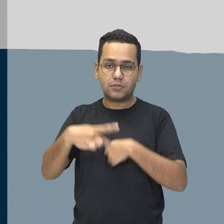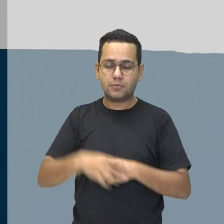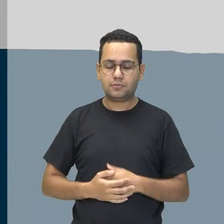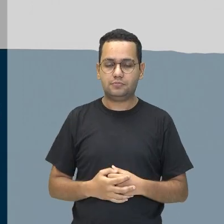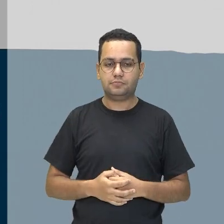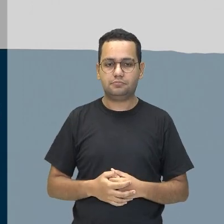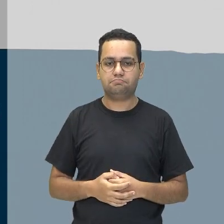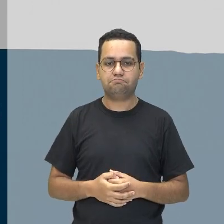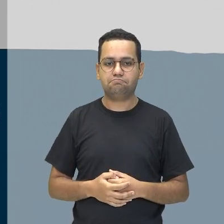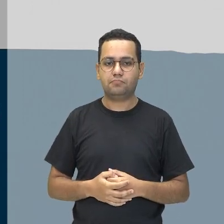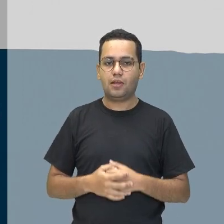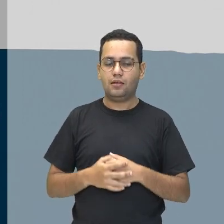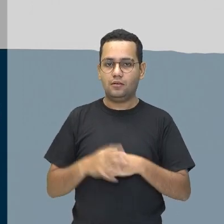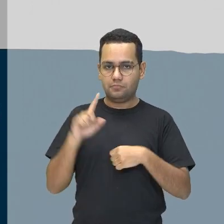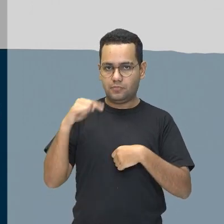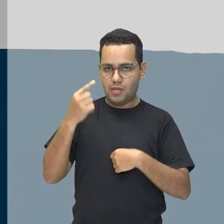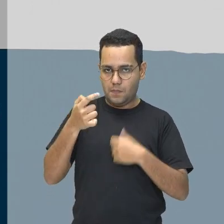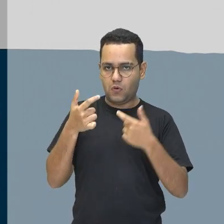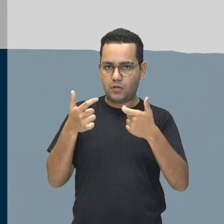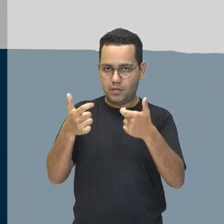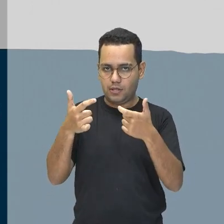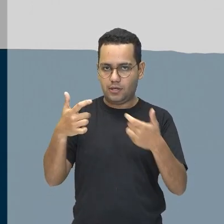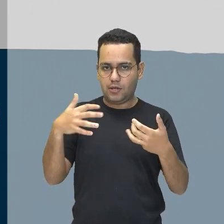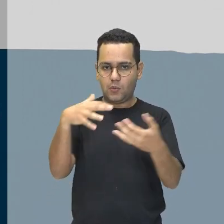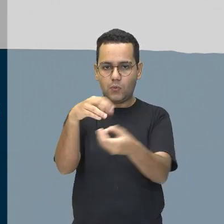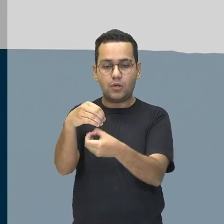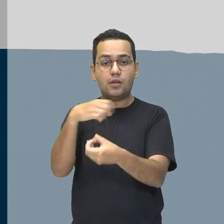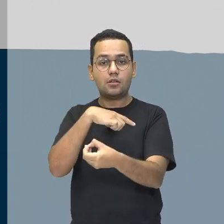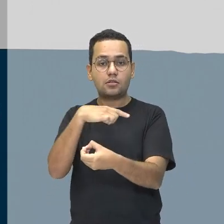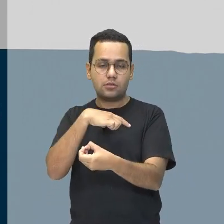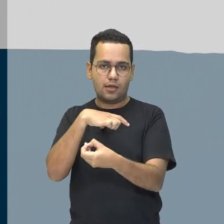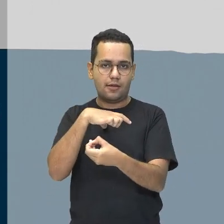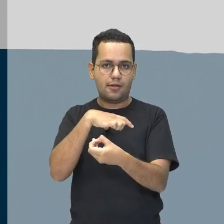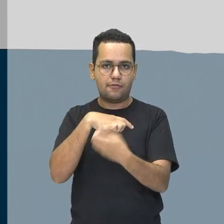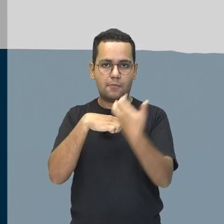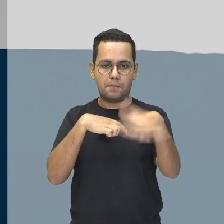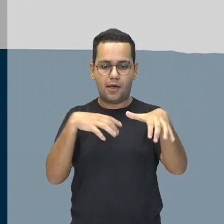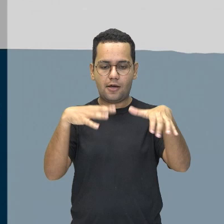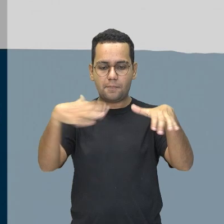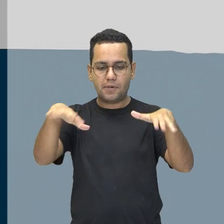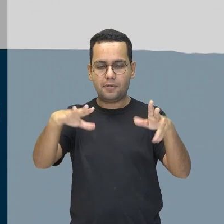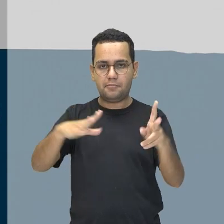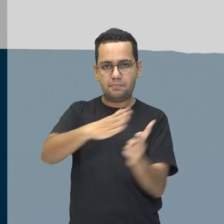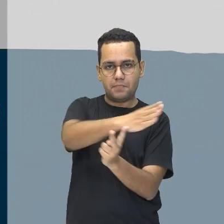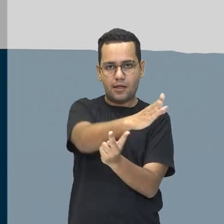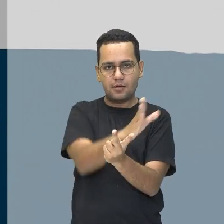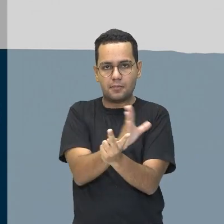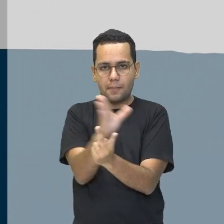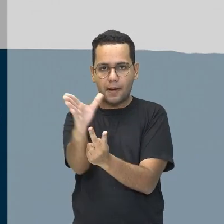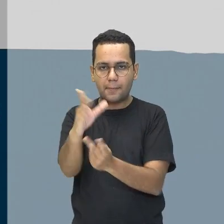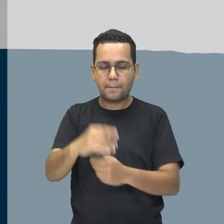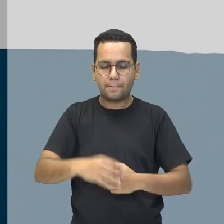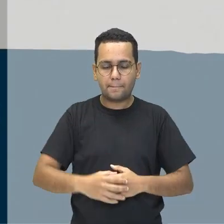Guerra Mundial, a gente vê a criação de 2 blocos antagônicos,